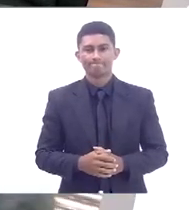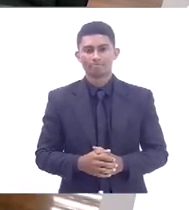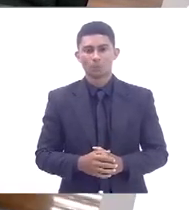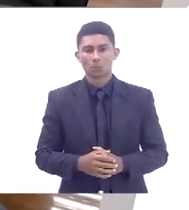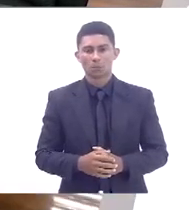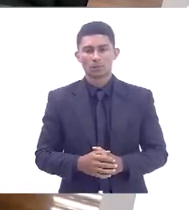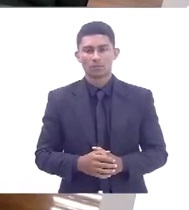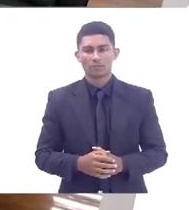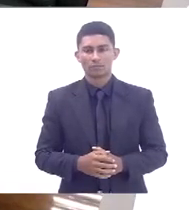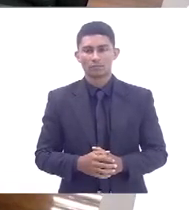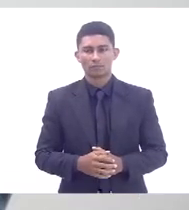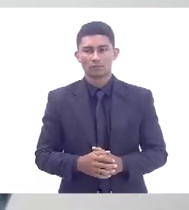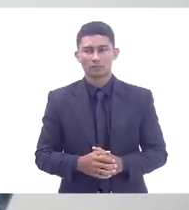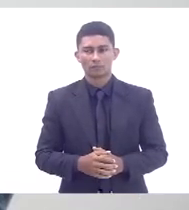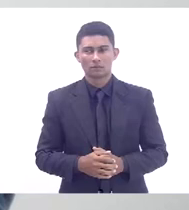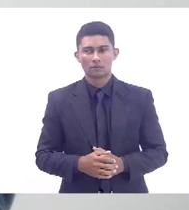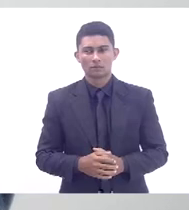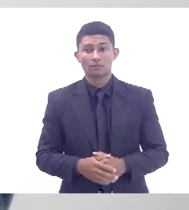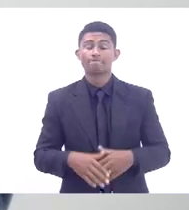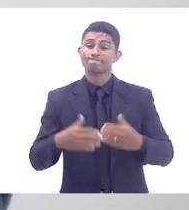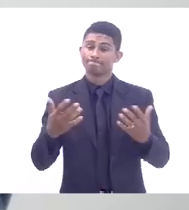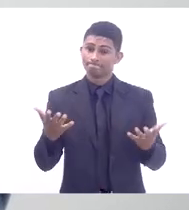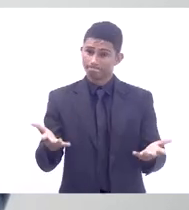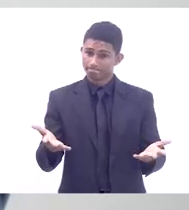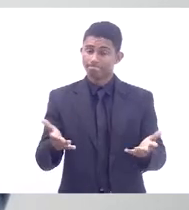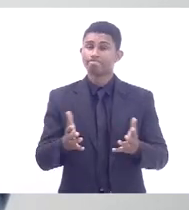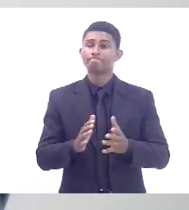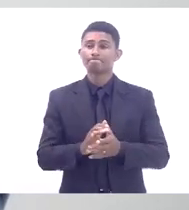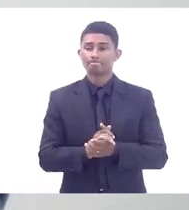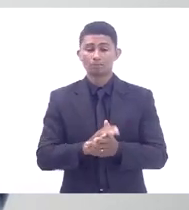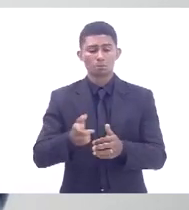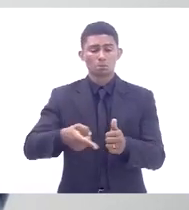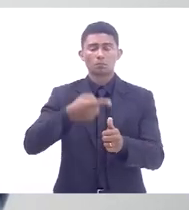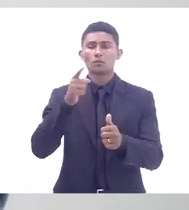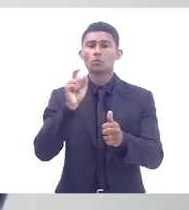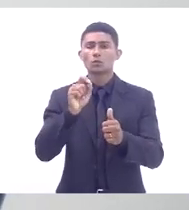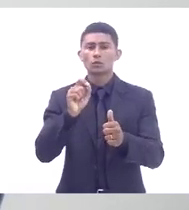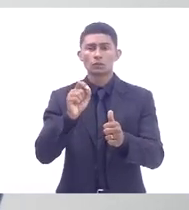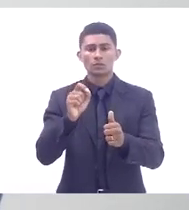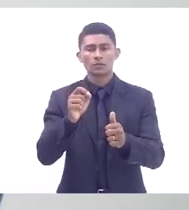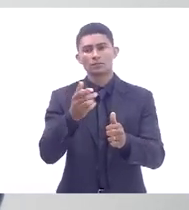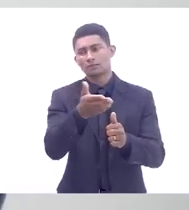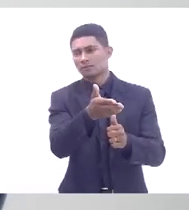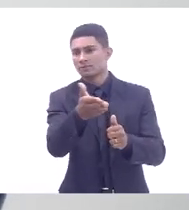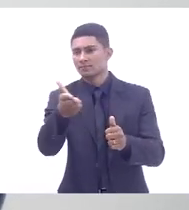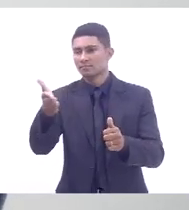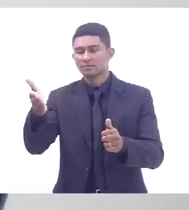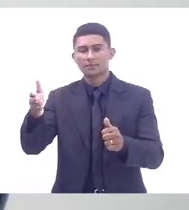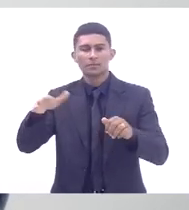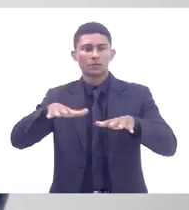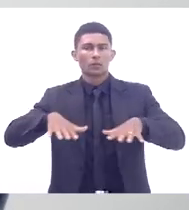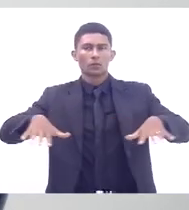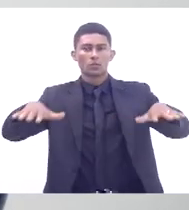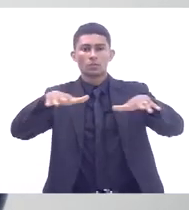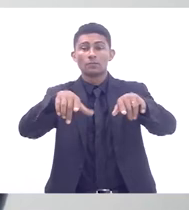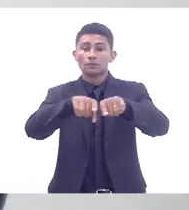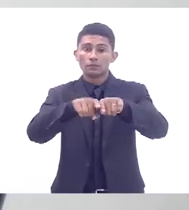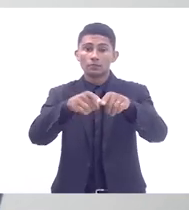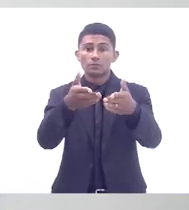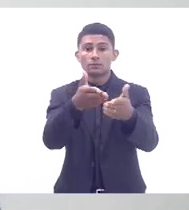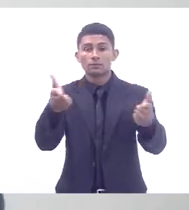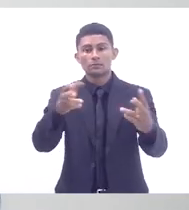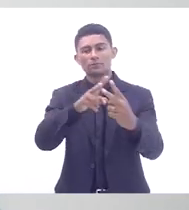bom antes de mais nada né é desejando a todos os presentes e aos que está nos